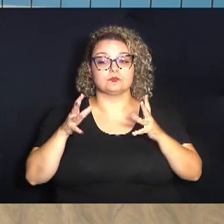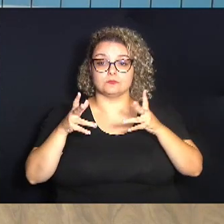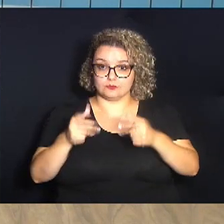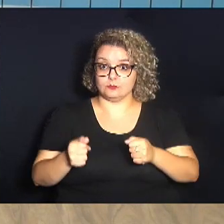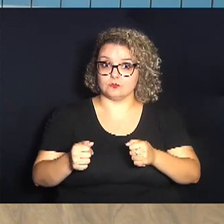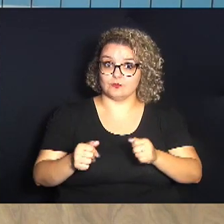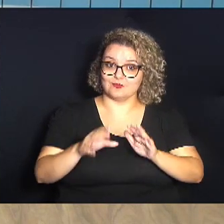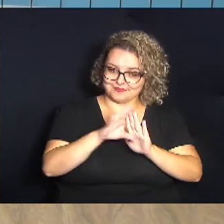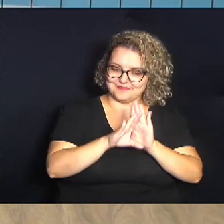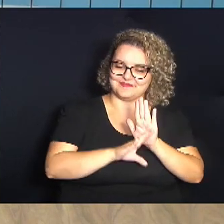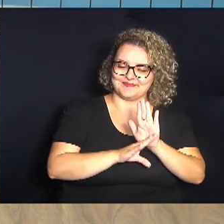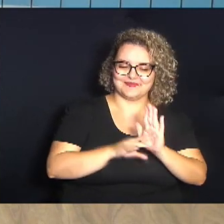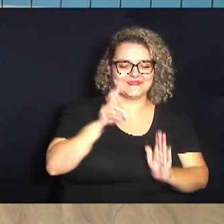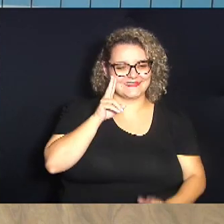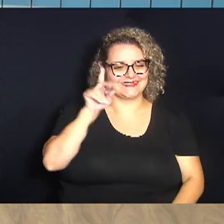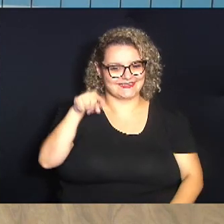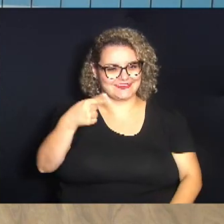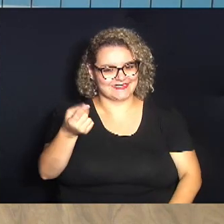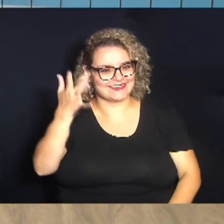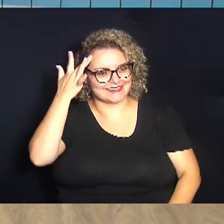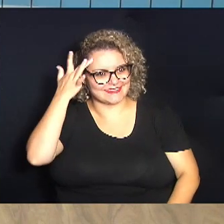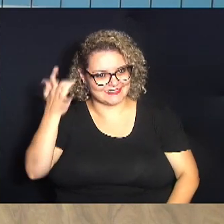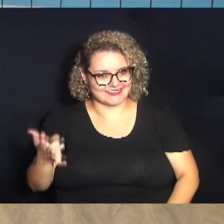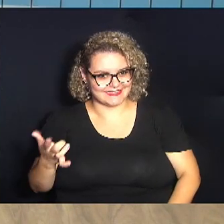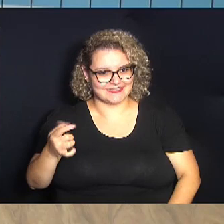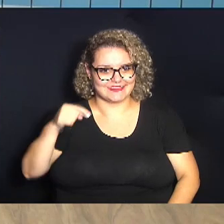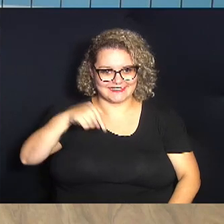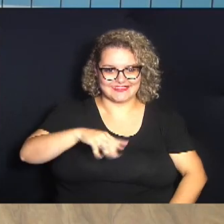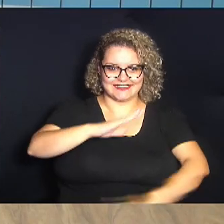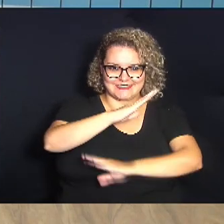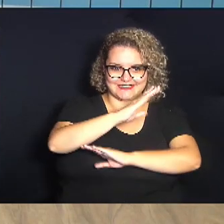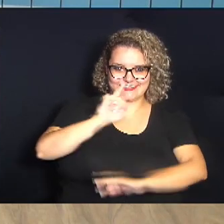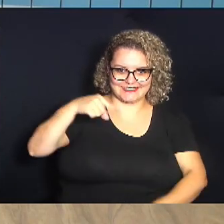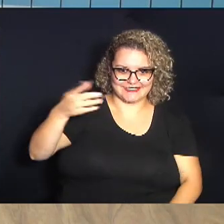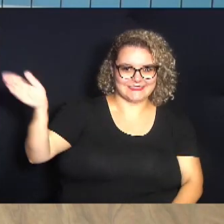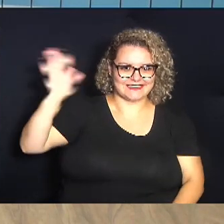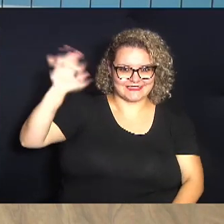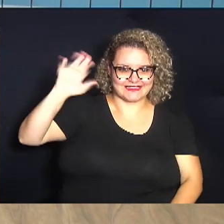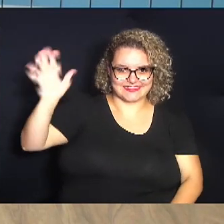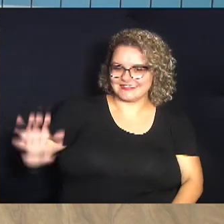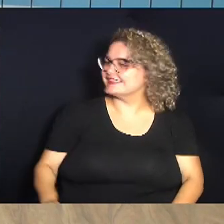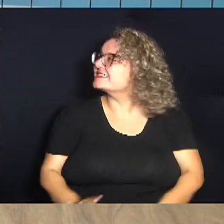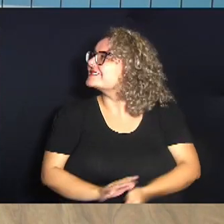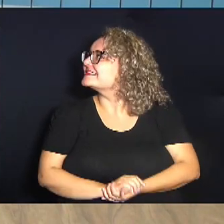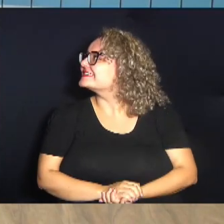todos os programas e nos vemos amanhã aqui no Jornal. Até lá. Tchau, tchau.